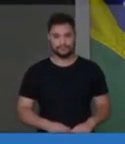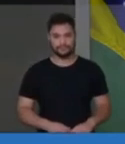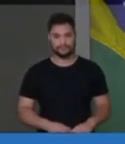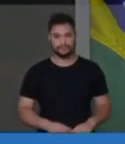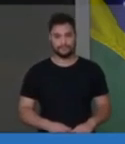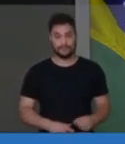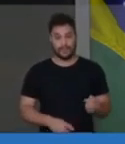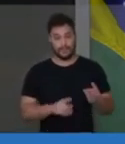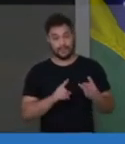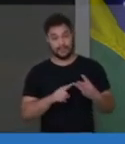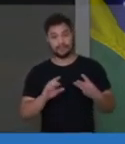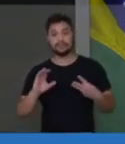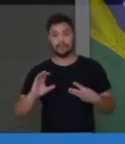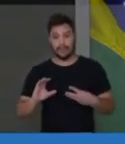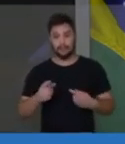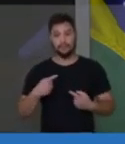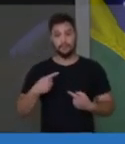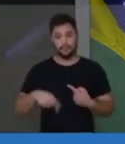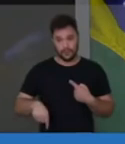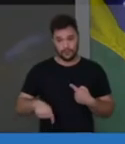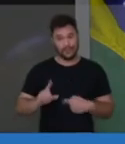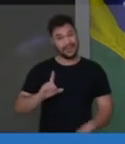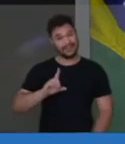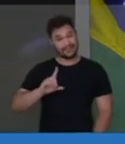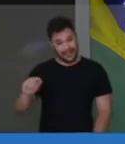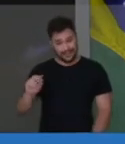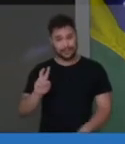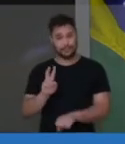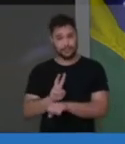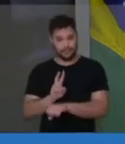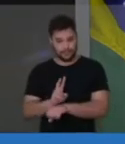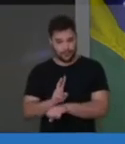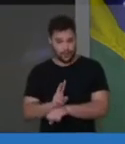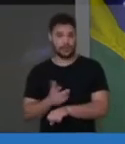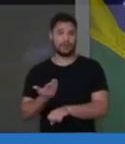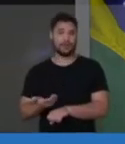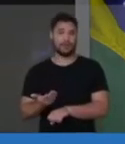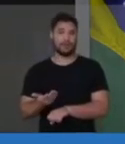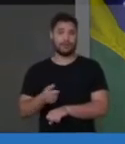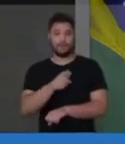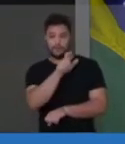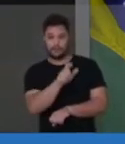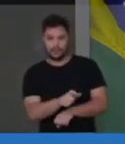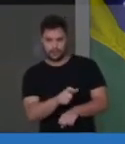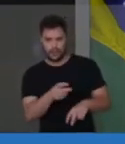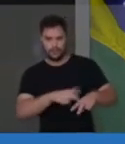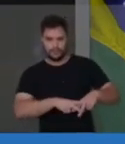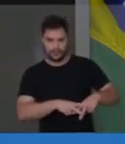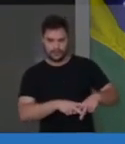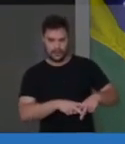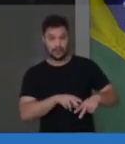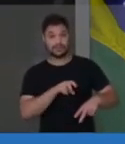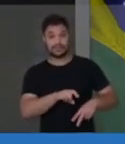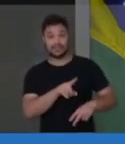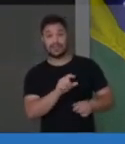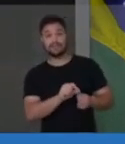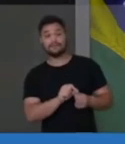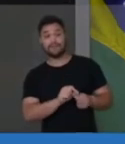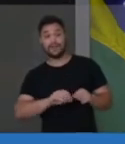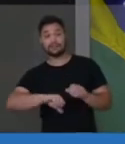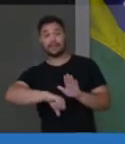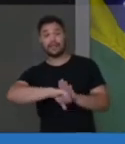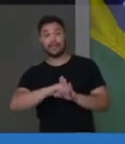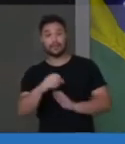discentes. C. Vedação da concessão da saída temporária ao condenado que cumpre pena por praticar crime